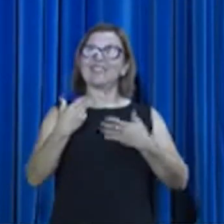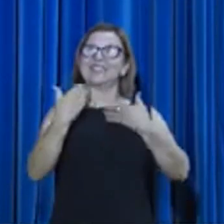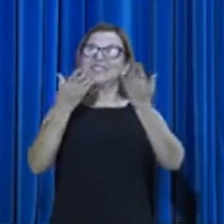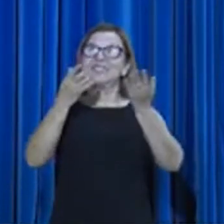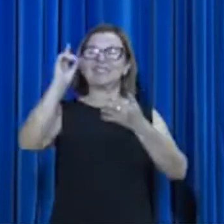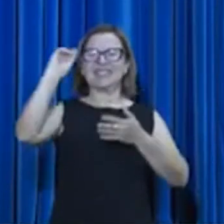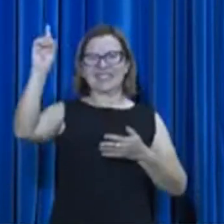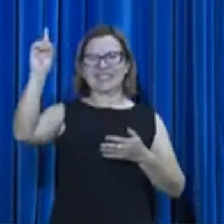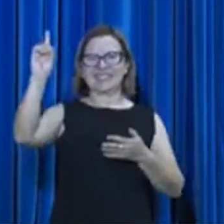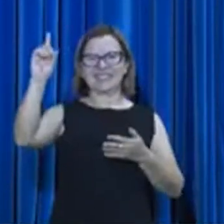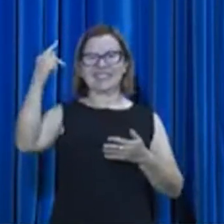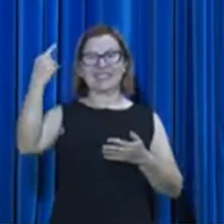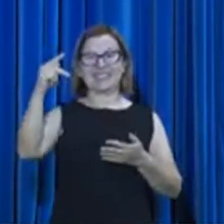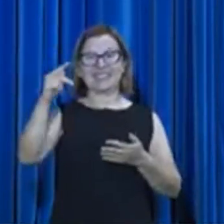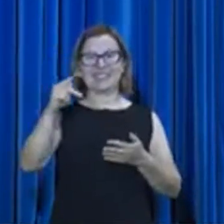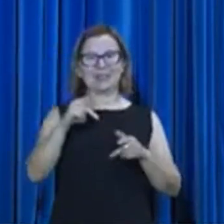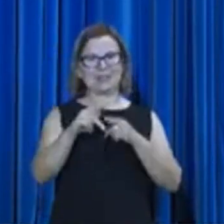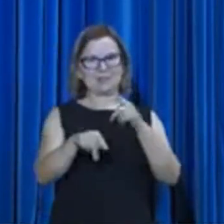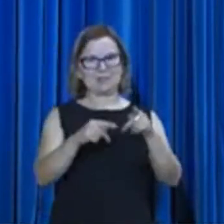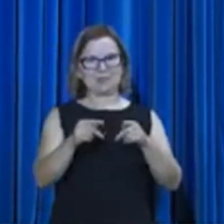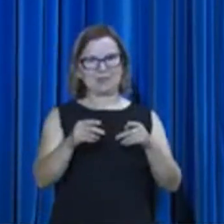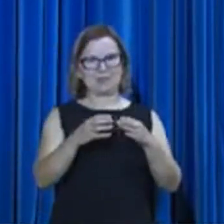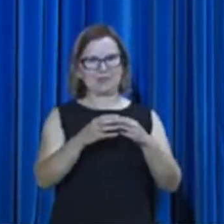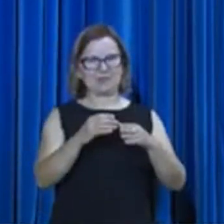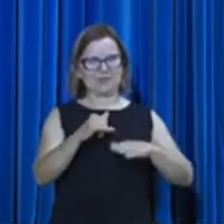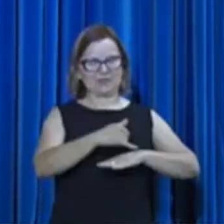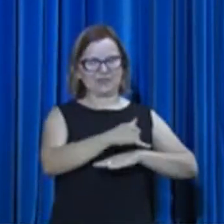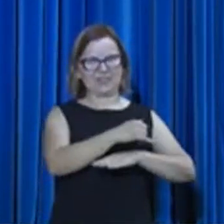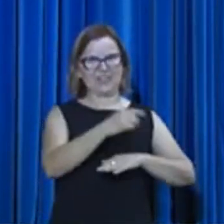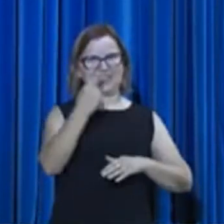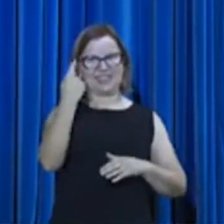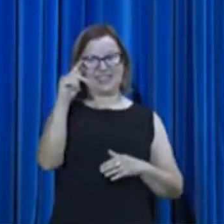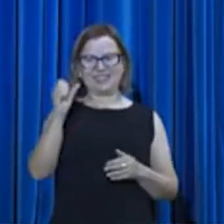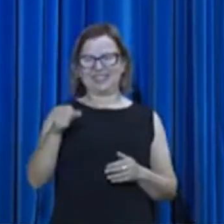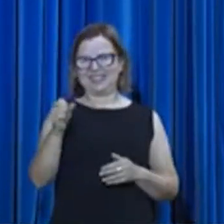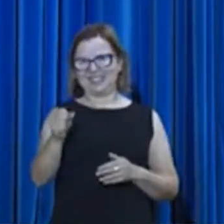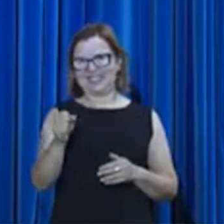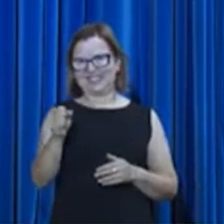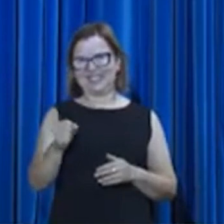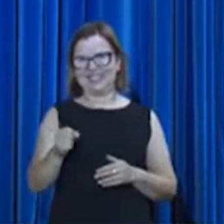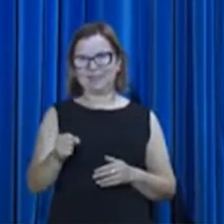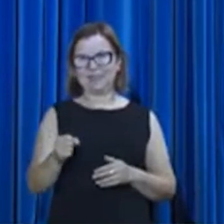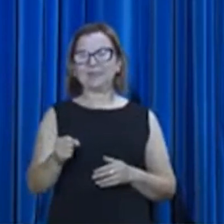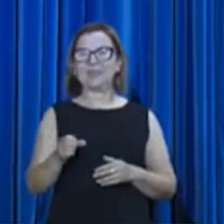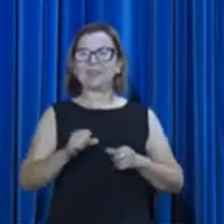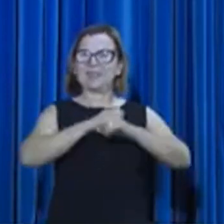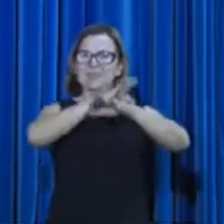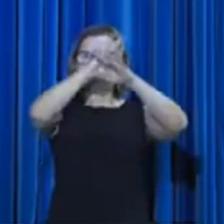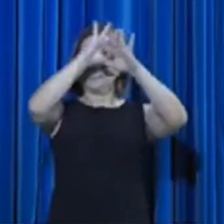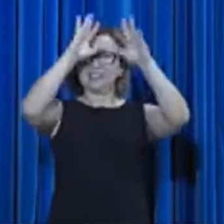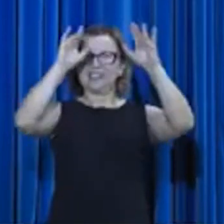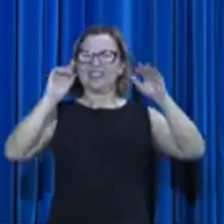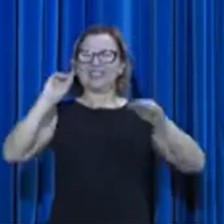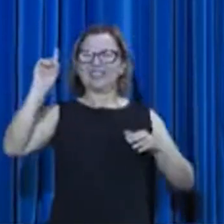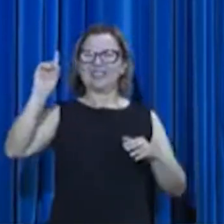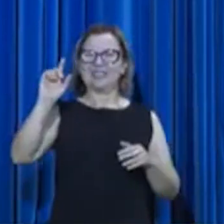seu povo e rebanho do seu pastoreio. Glorificar a Deus em nossas vidas